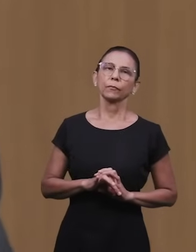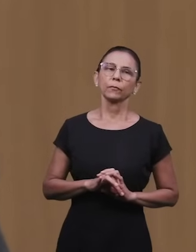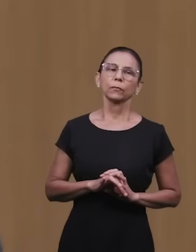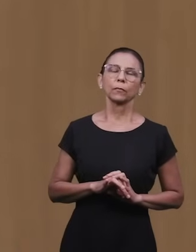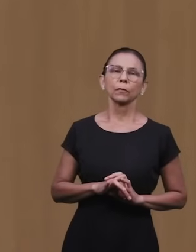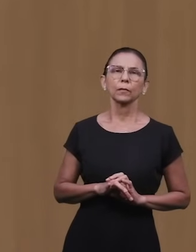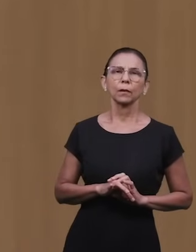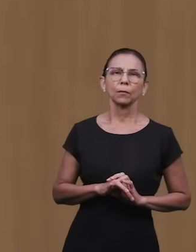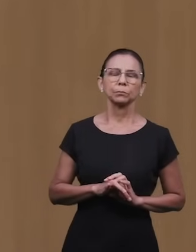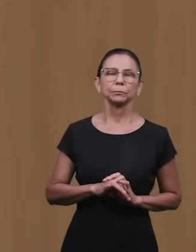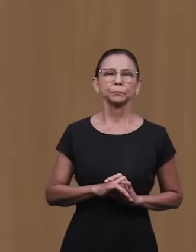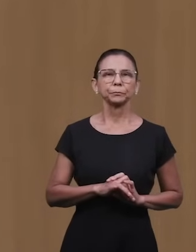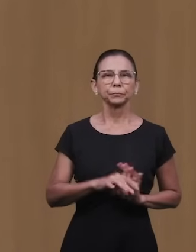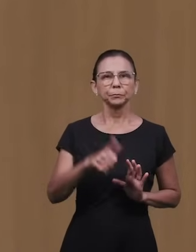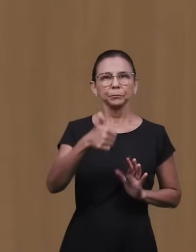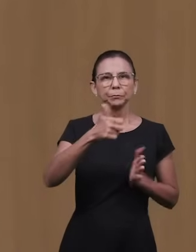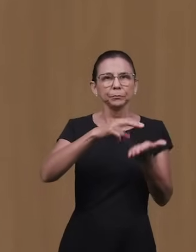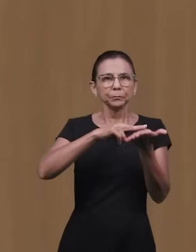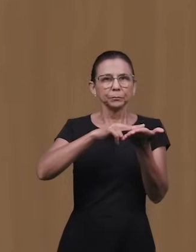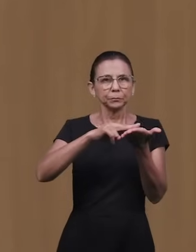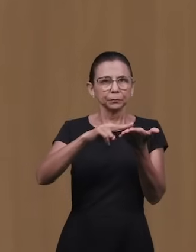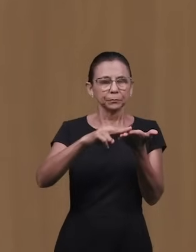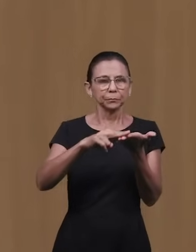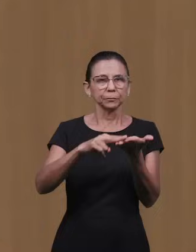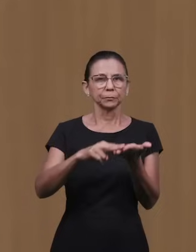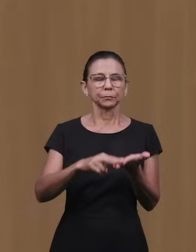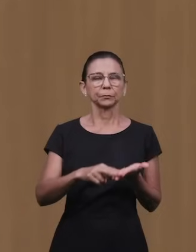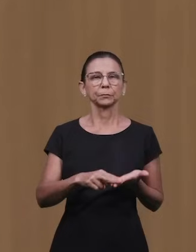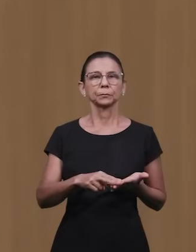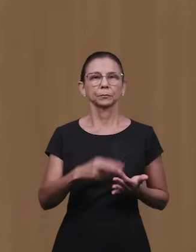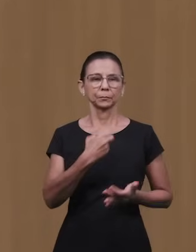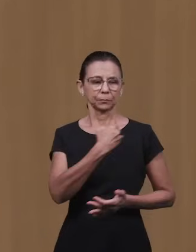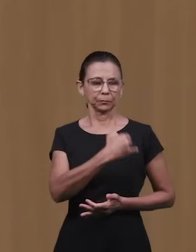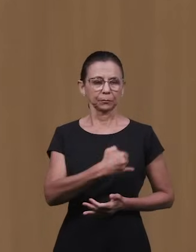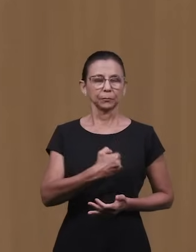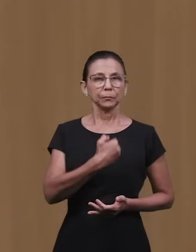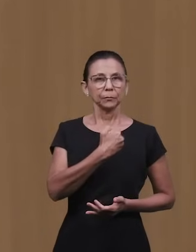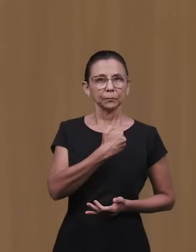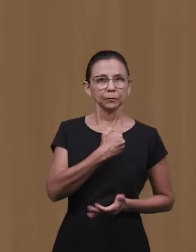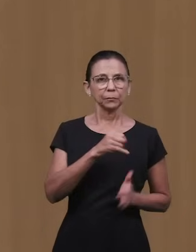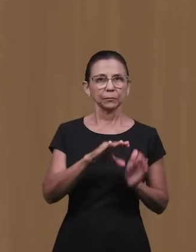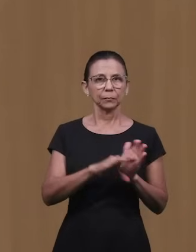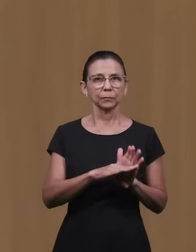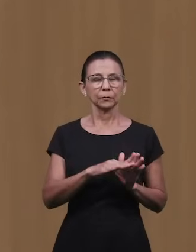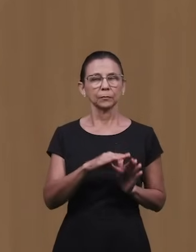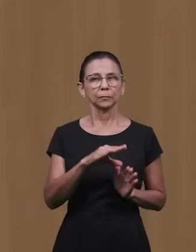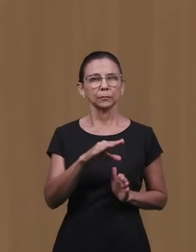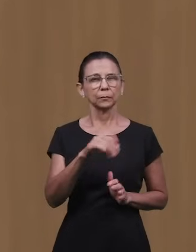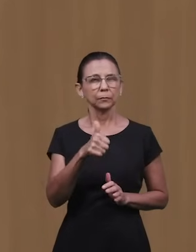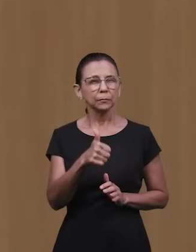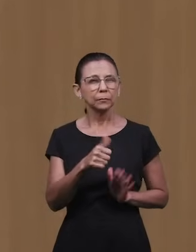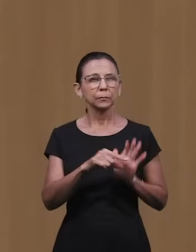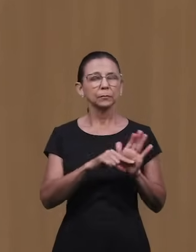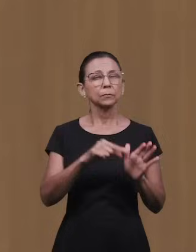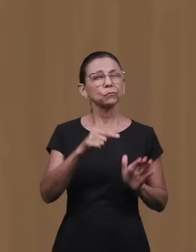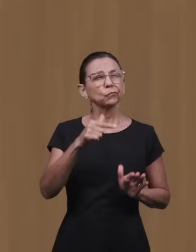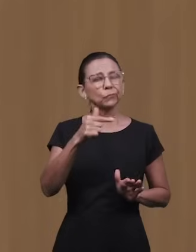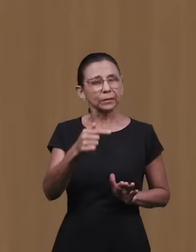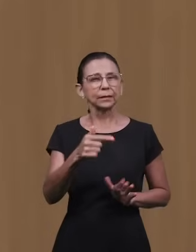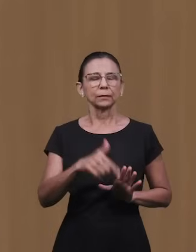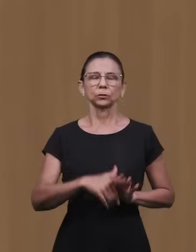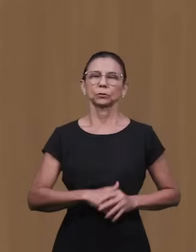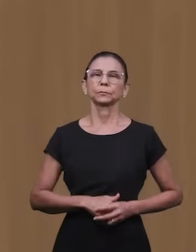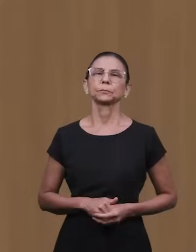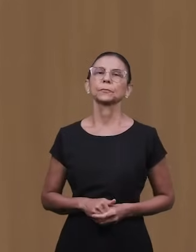encontra na primeira carta de João, capítulo 1,